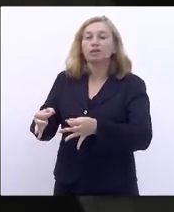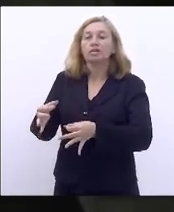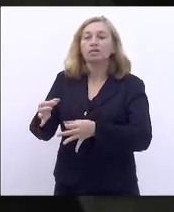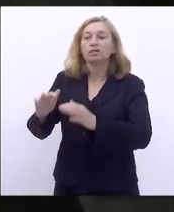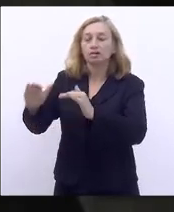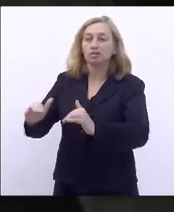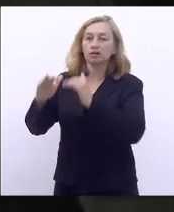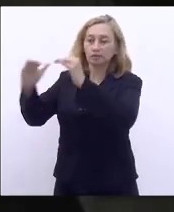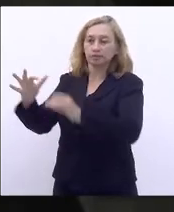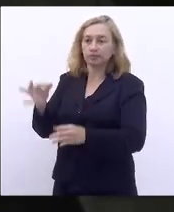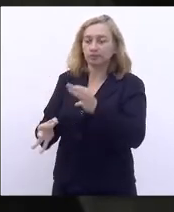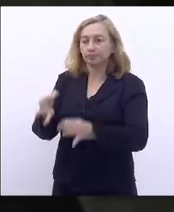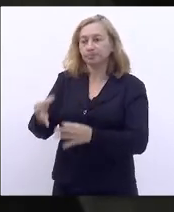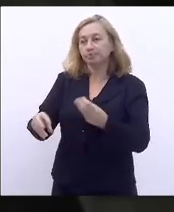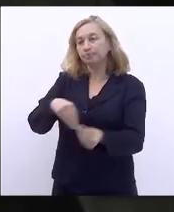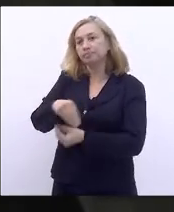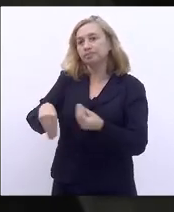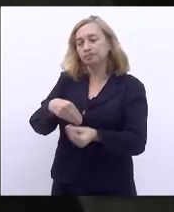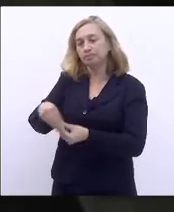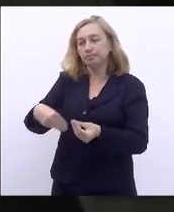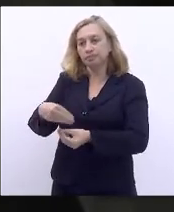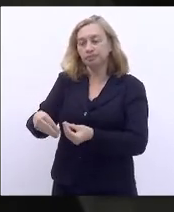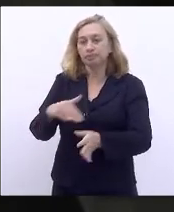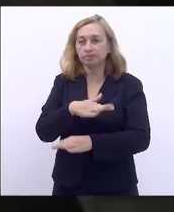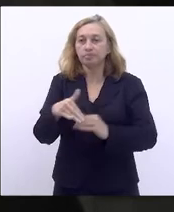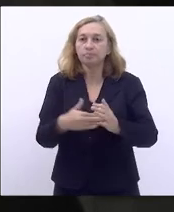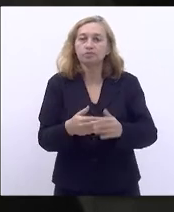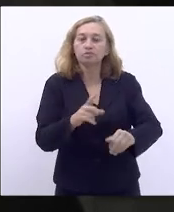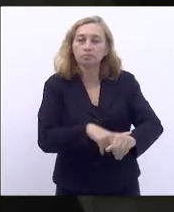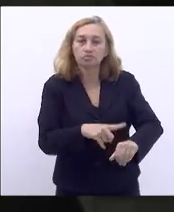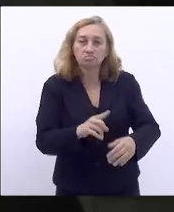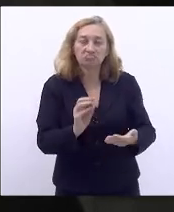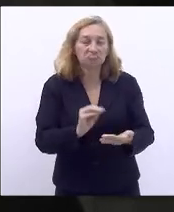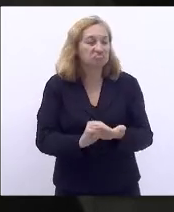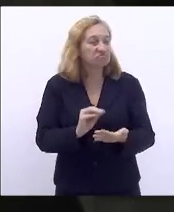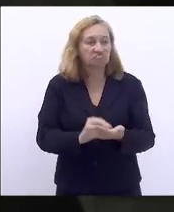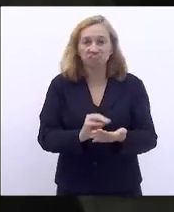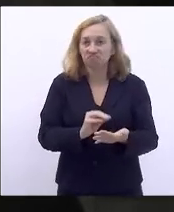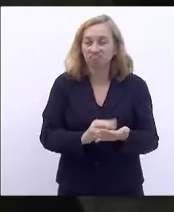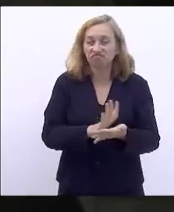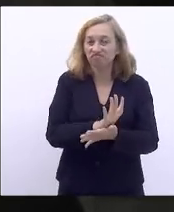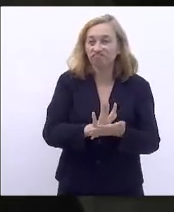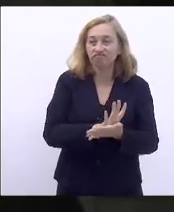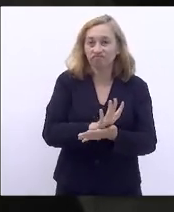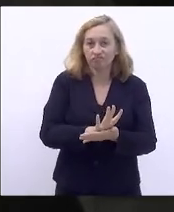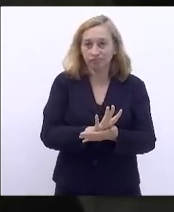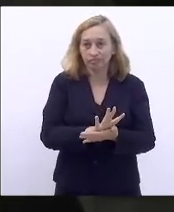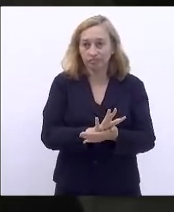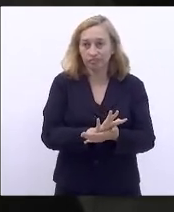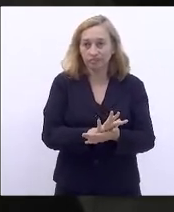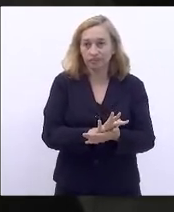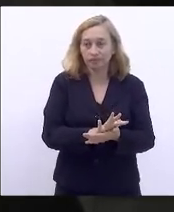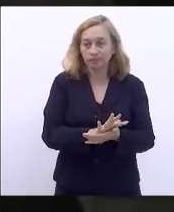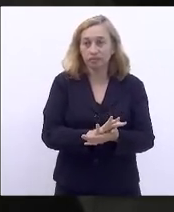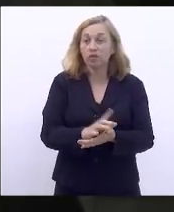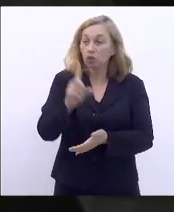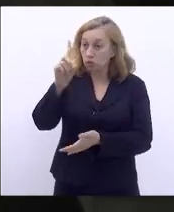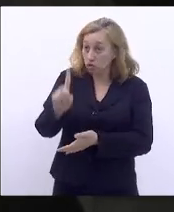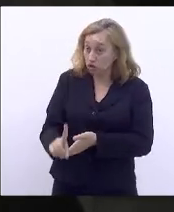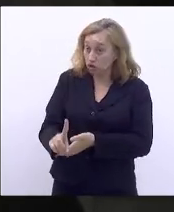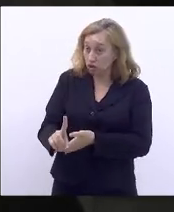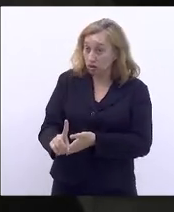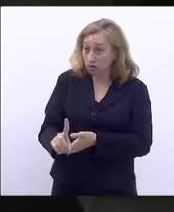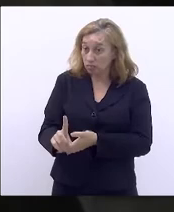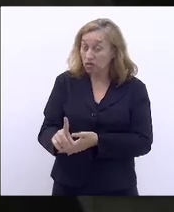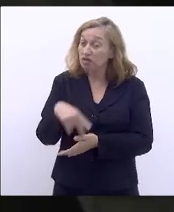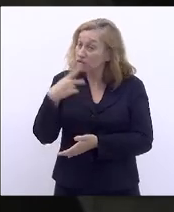governador, em todas as etapas, não faltou ao acusado o direito de defesa,